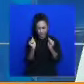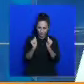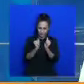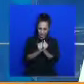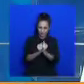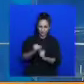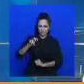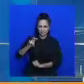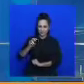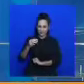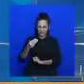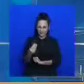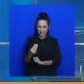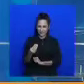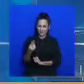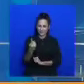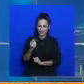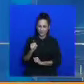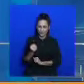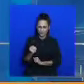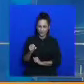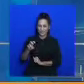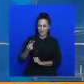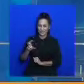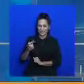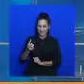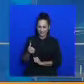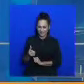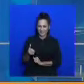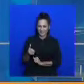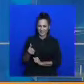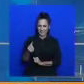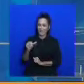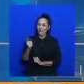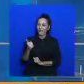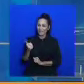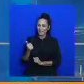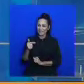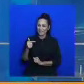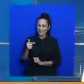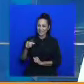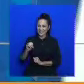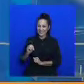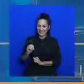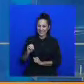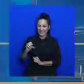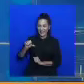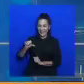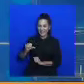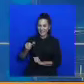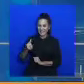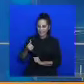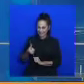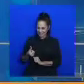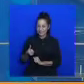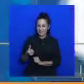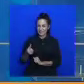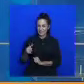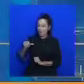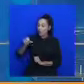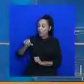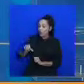comigo. 53, 18, 56, 11, 70,